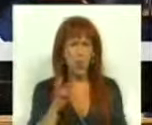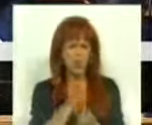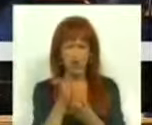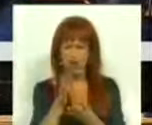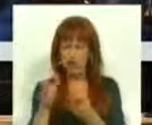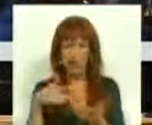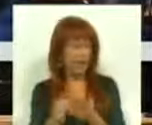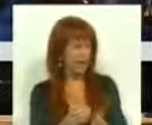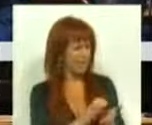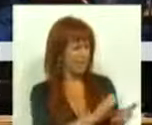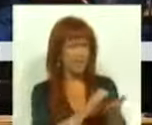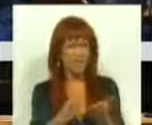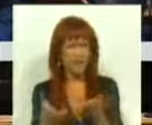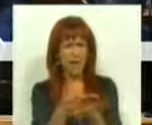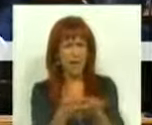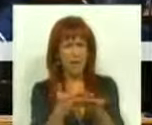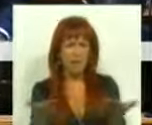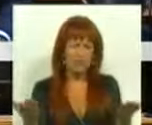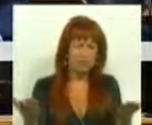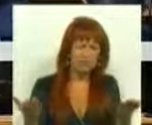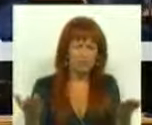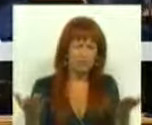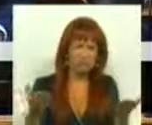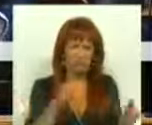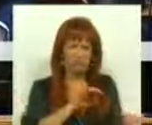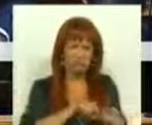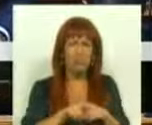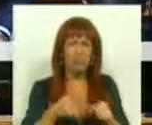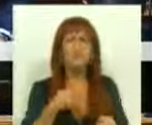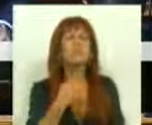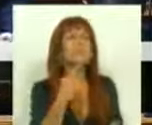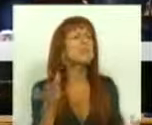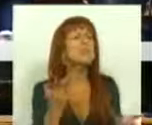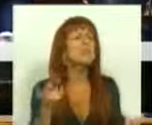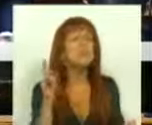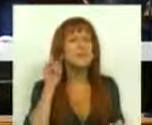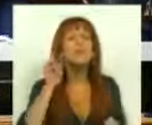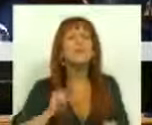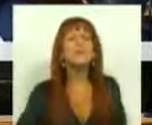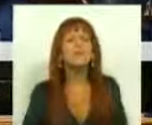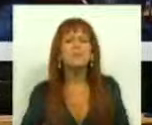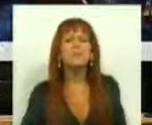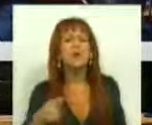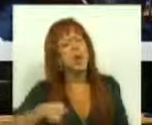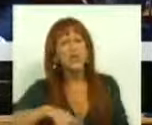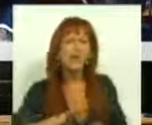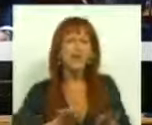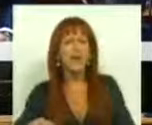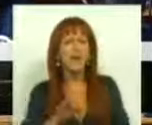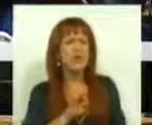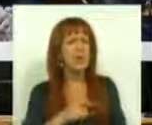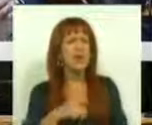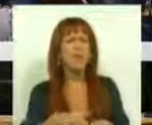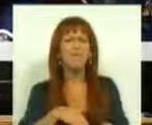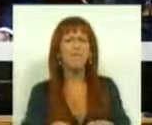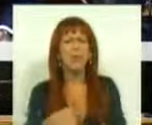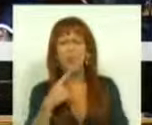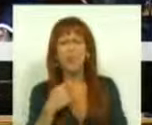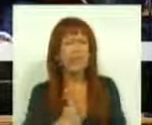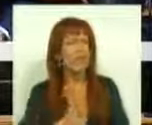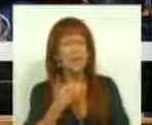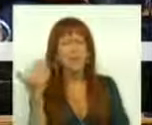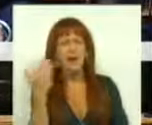linhas para o financiamento da economia. Mas, ó senhores deputados, entendam-se, mas acima de tudo, sejamos sérios, os senhores fizeram uma